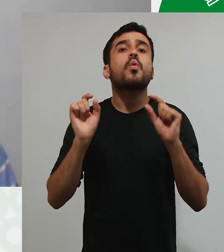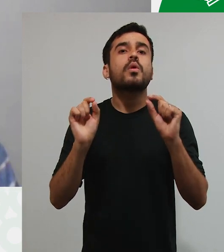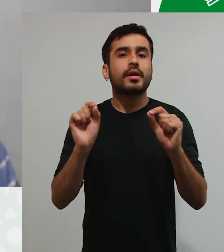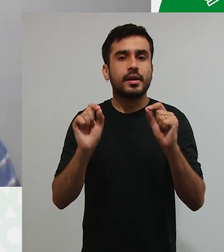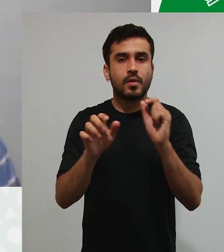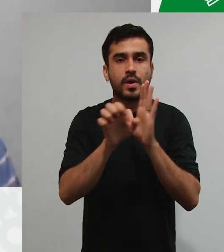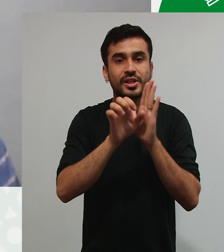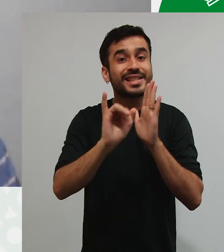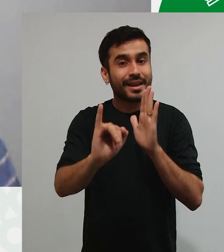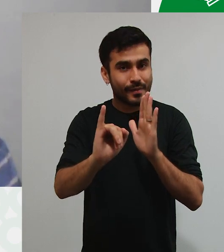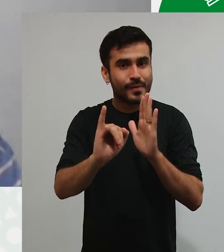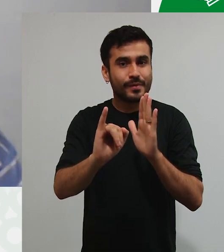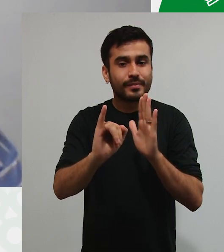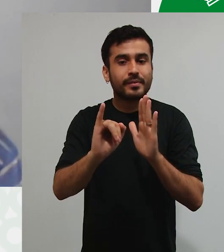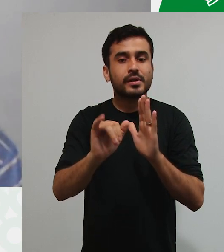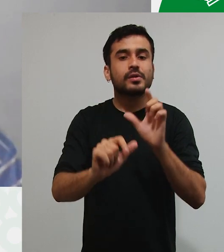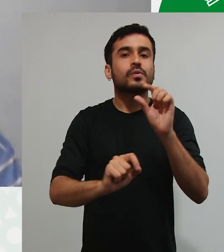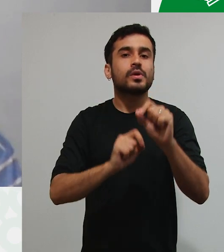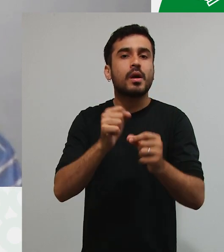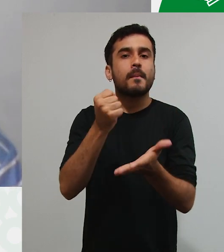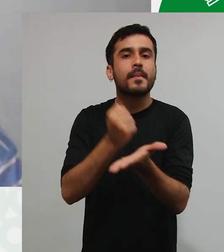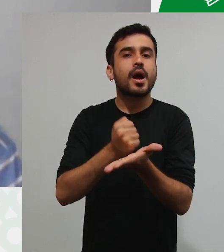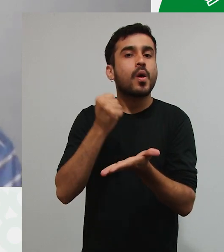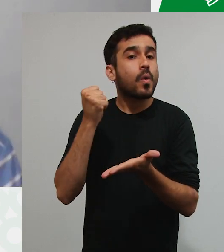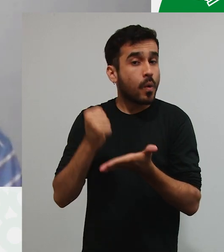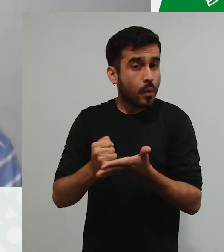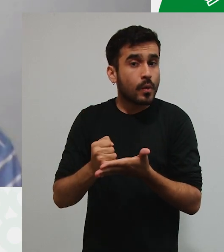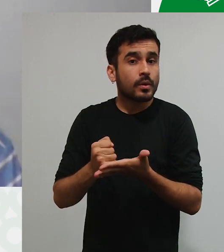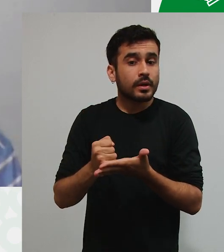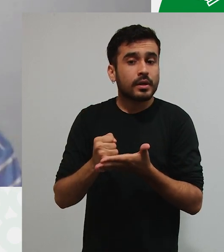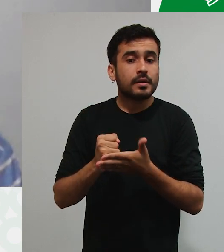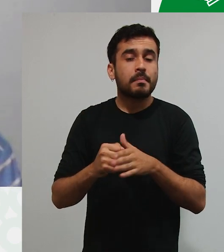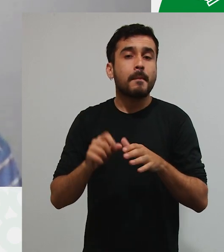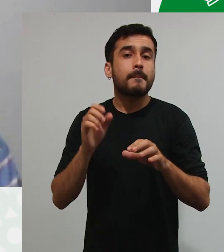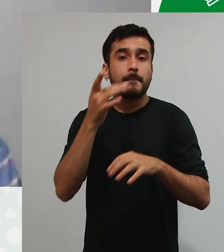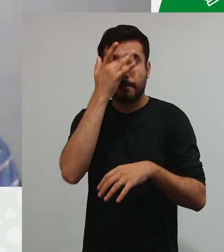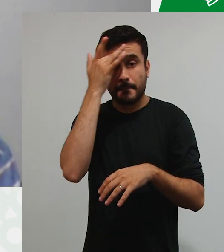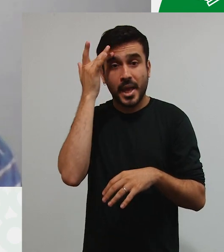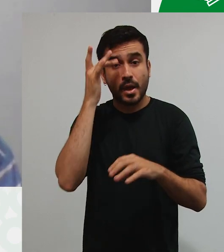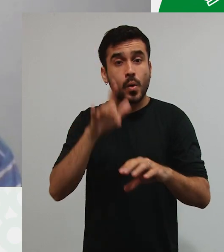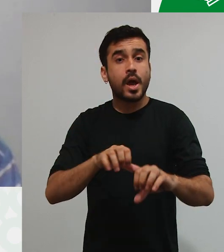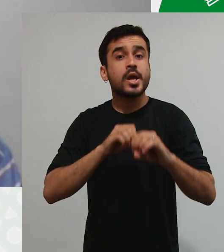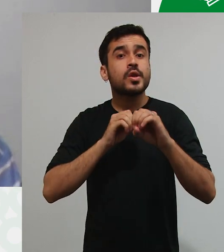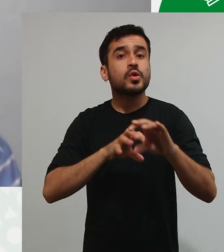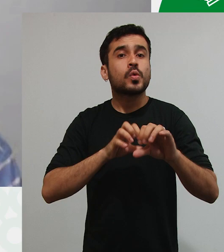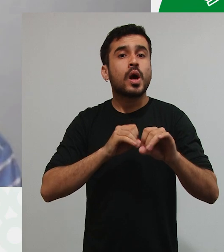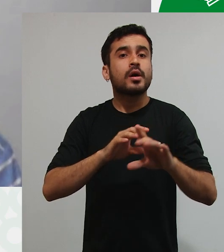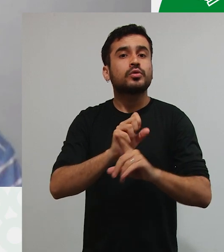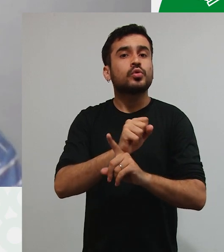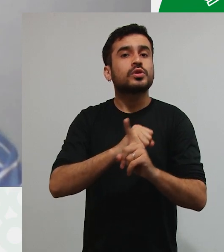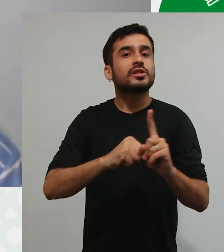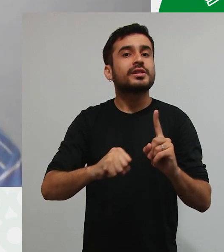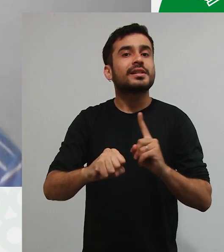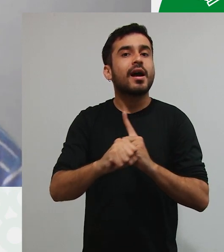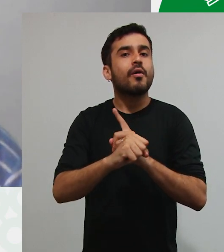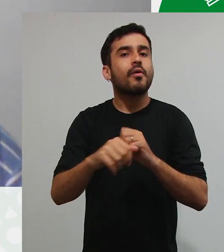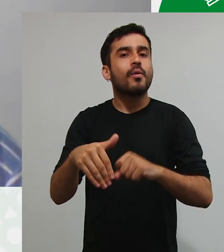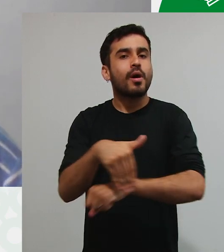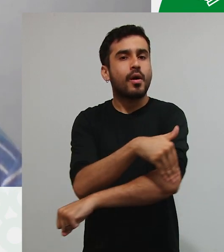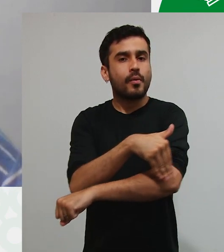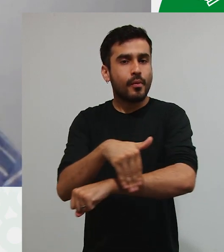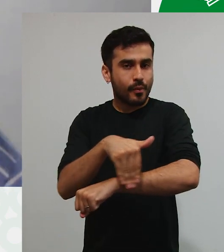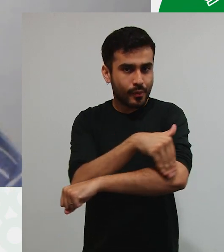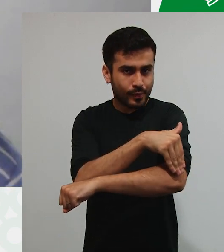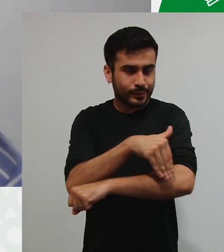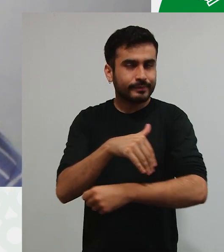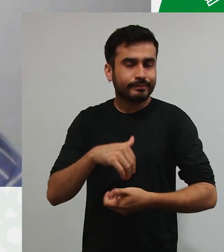momento, divulgava um edital para contratação de educadores sociais